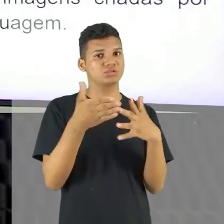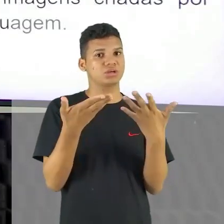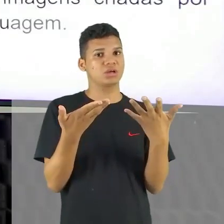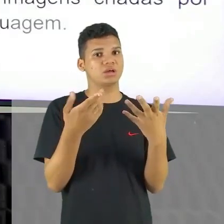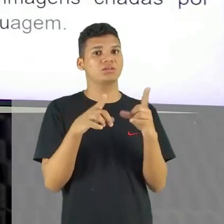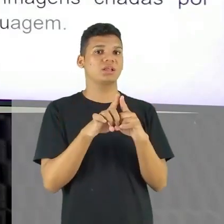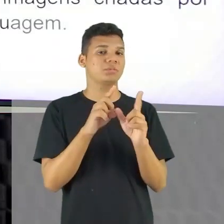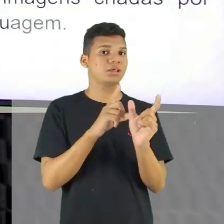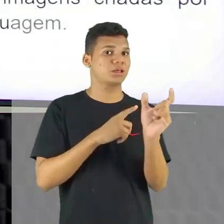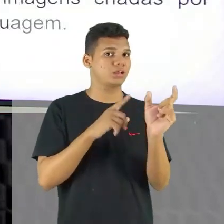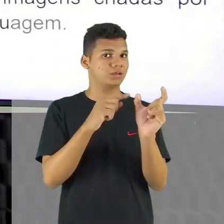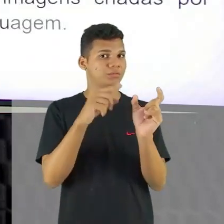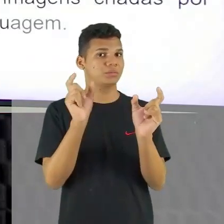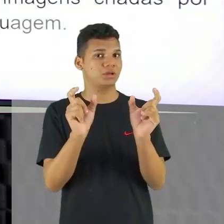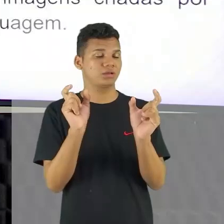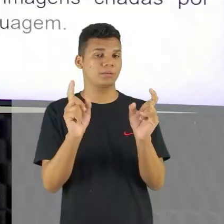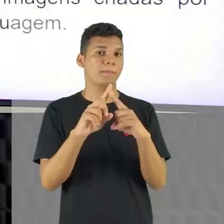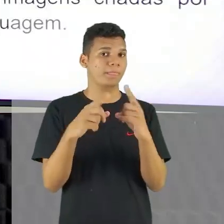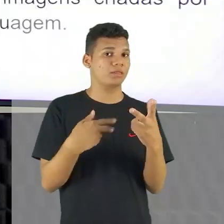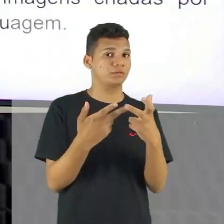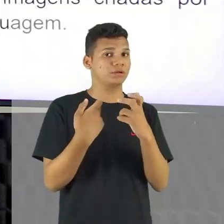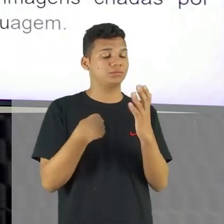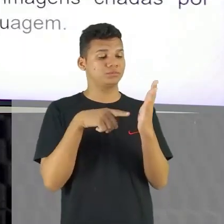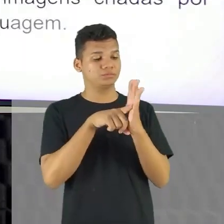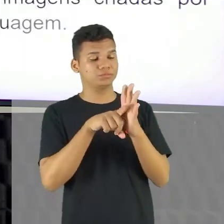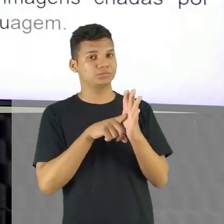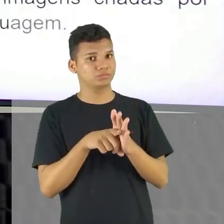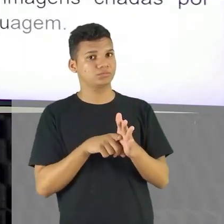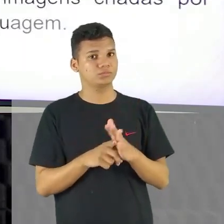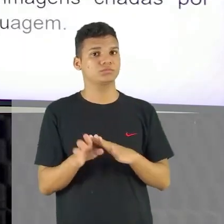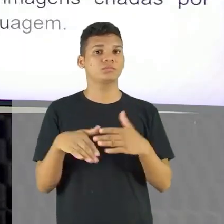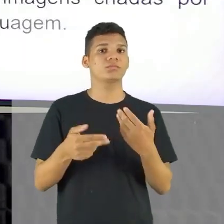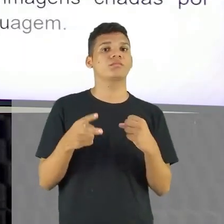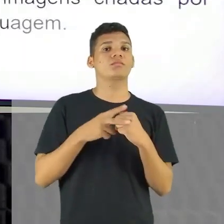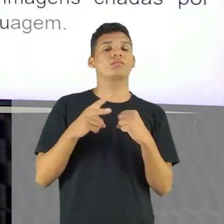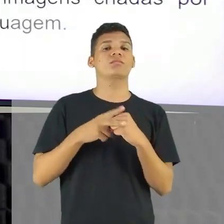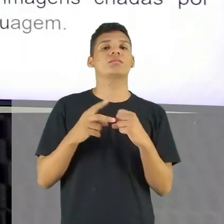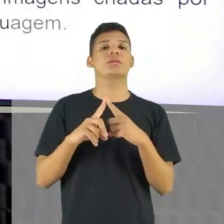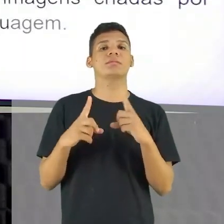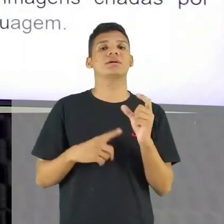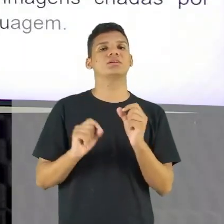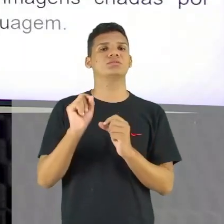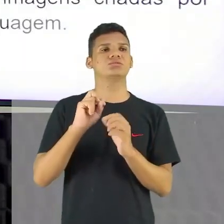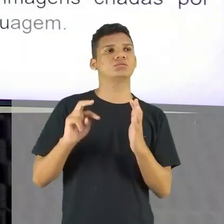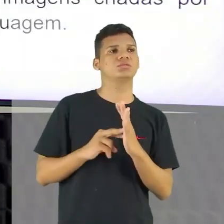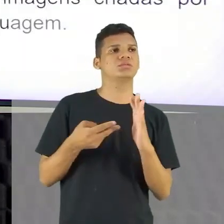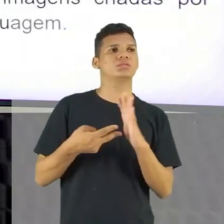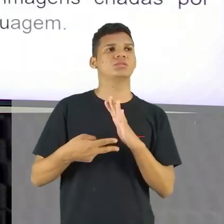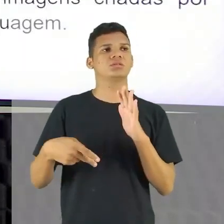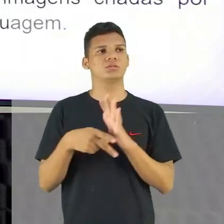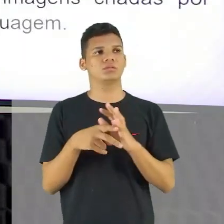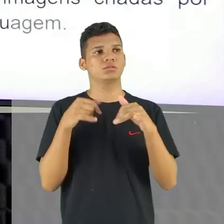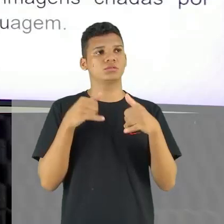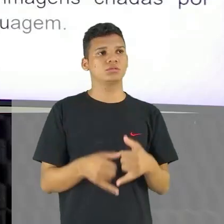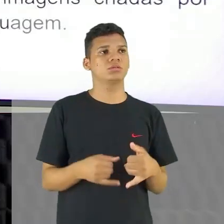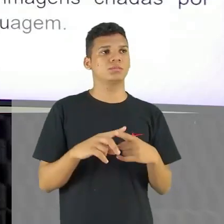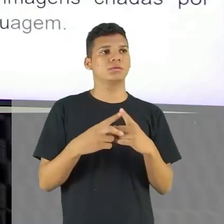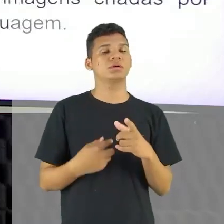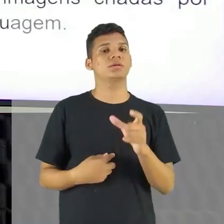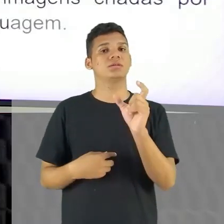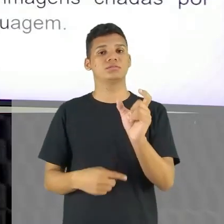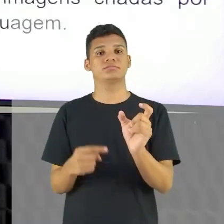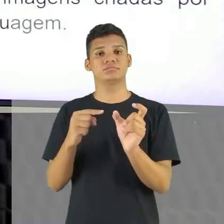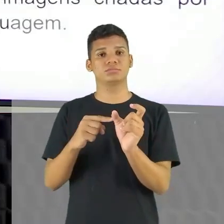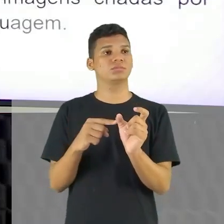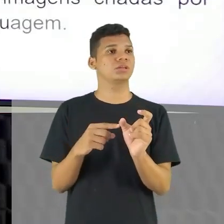Ou de quedais, por exemplo? Quedais, verbo, né? Tem a ver com permanecer. Enfim, são essas palavras que não